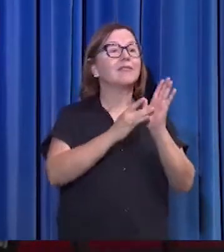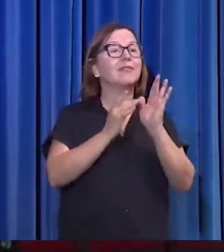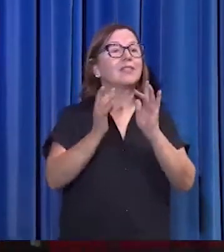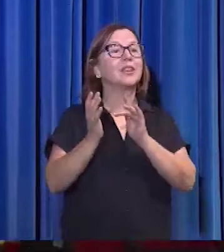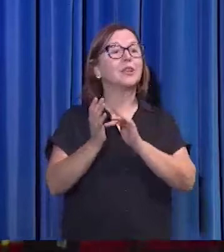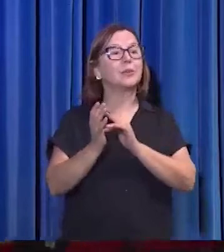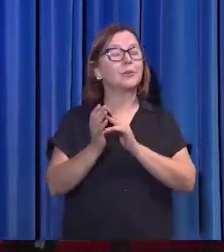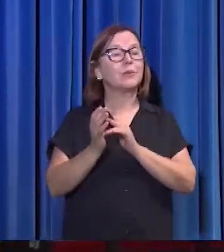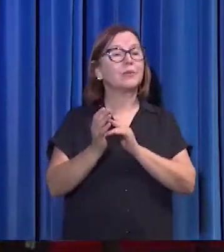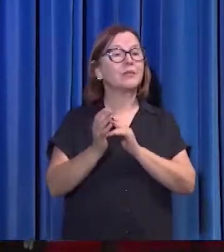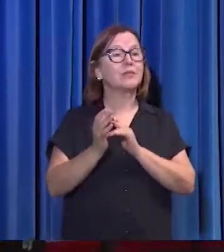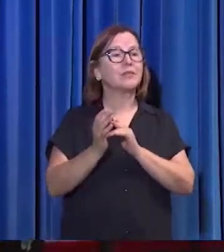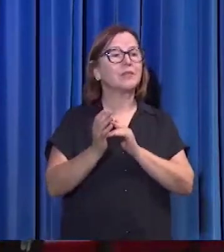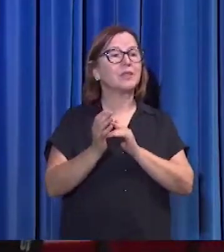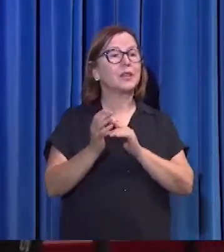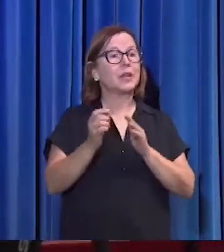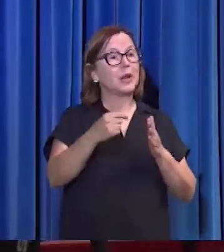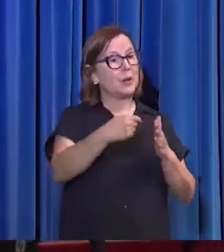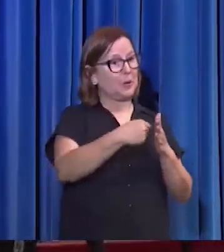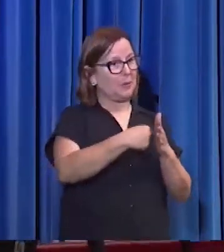de Stélio Feldman,